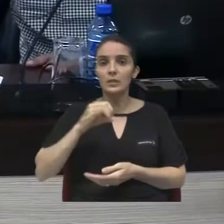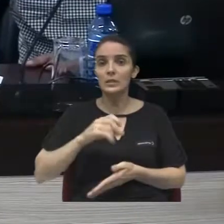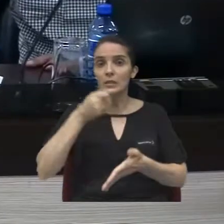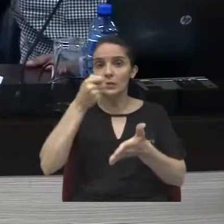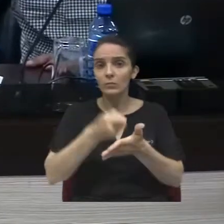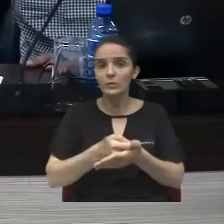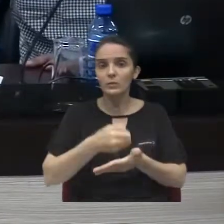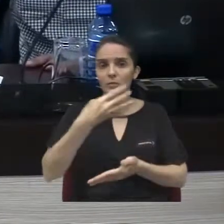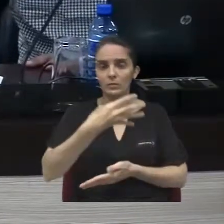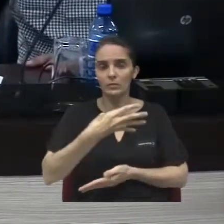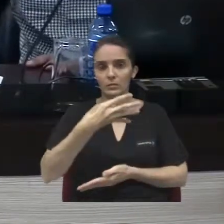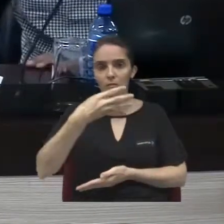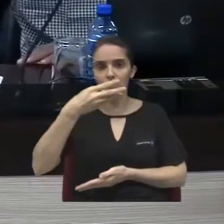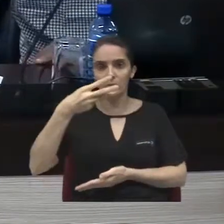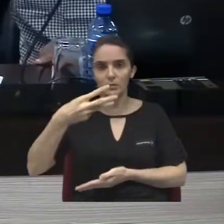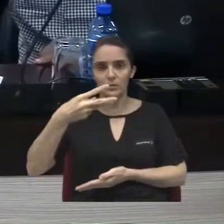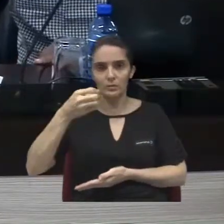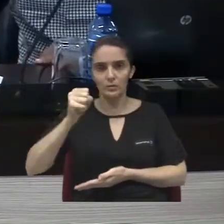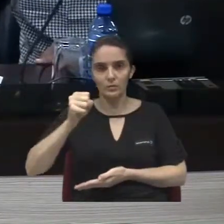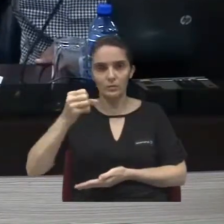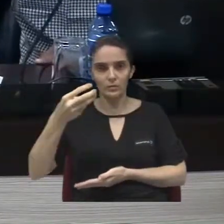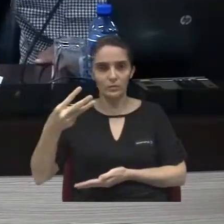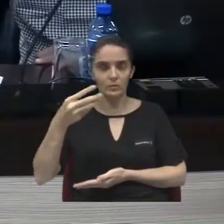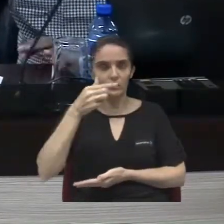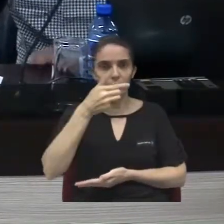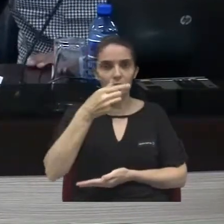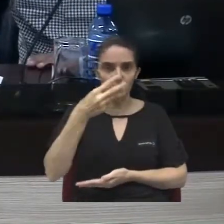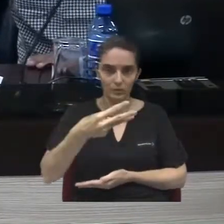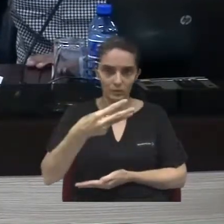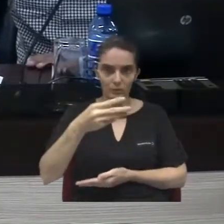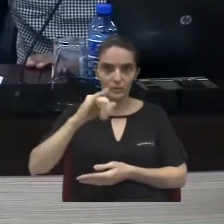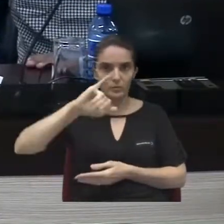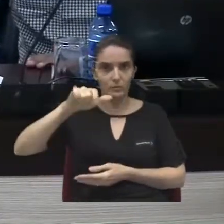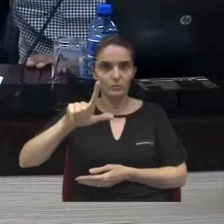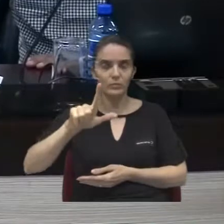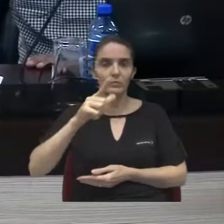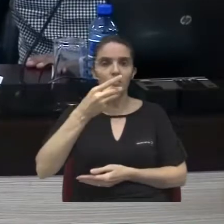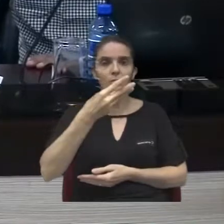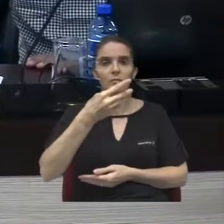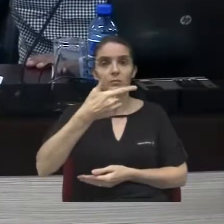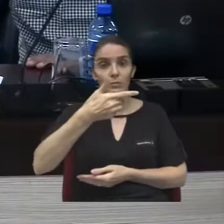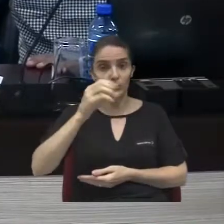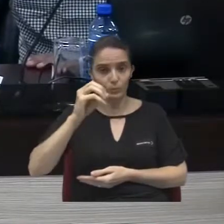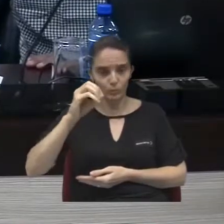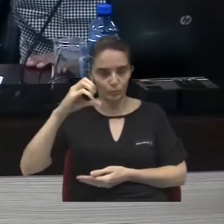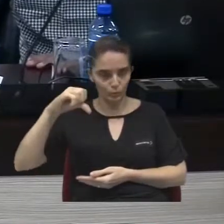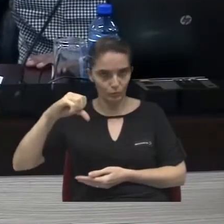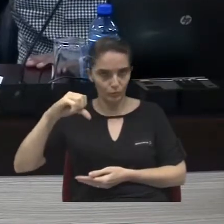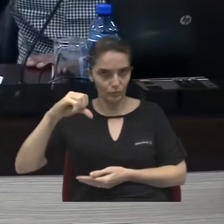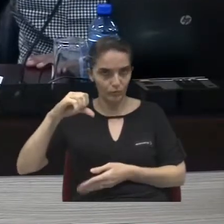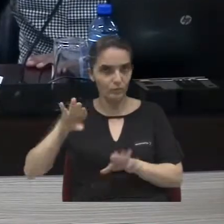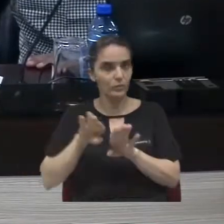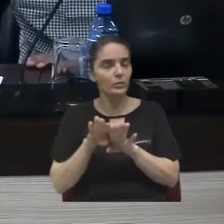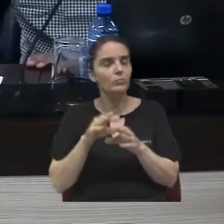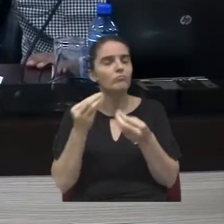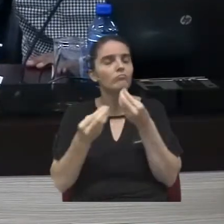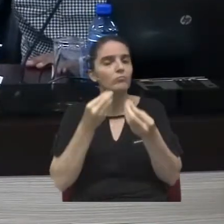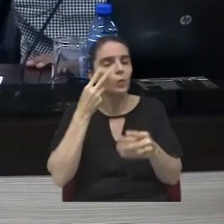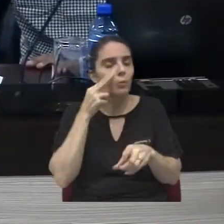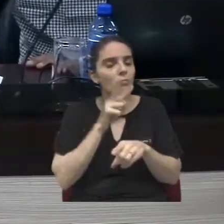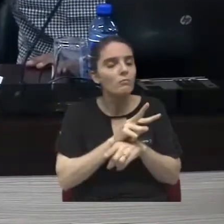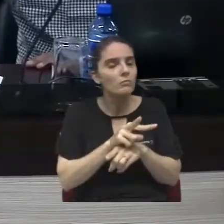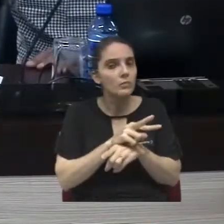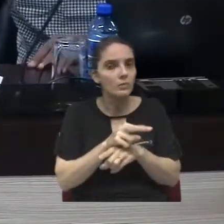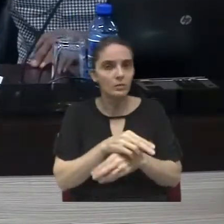Municipal 4.383, de 3 de junho de 2009, bem como a maneira a qual é feita a fiscalização.